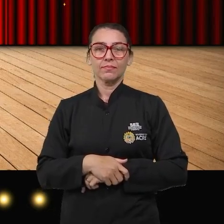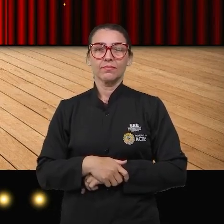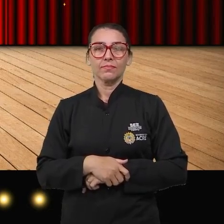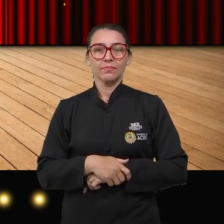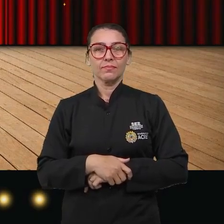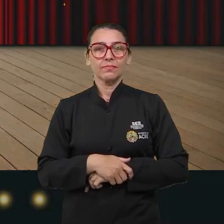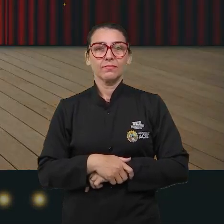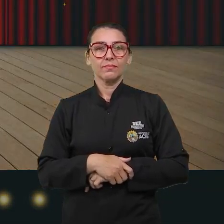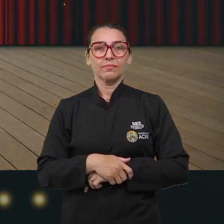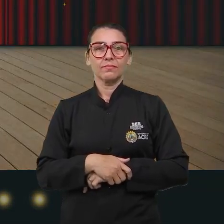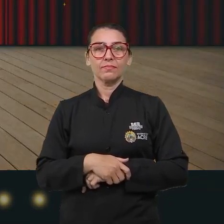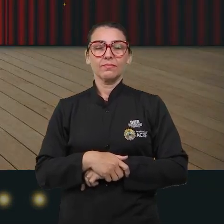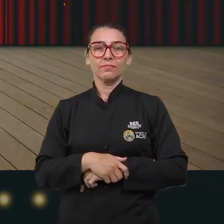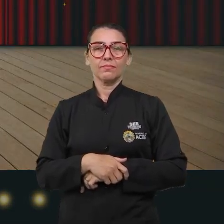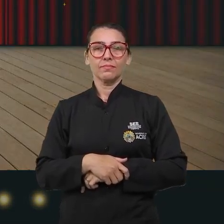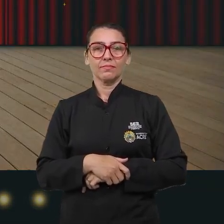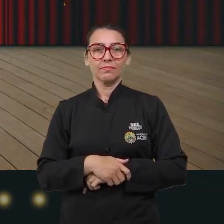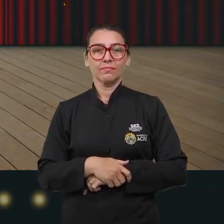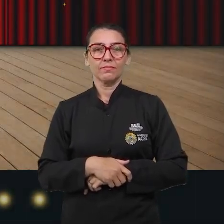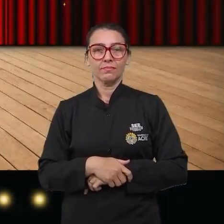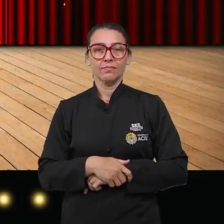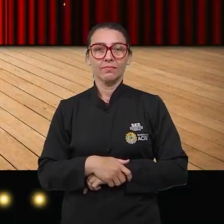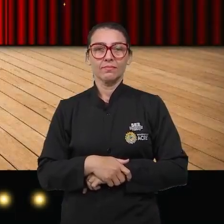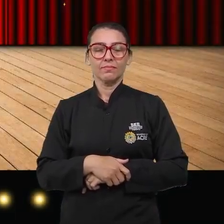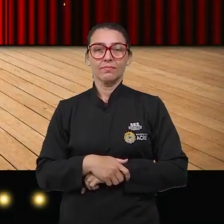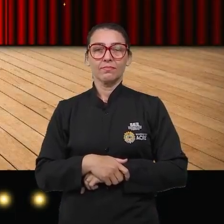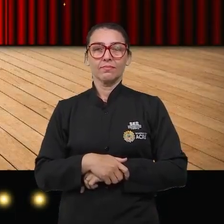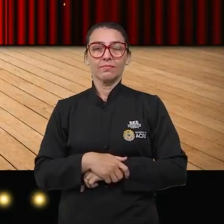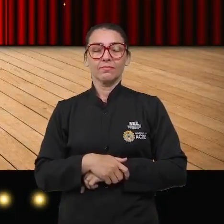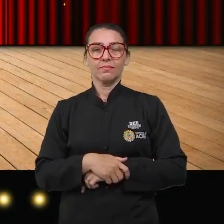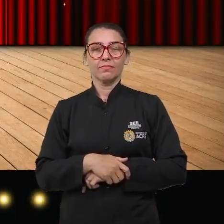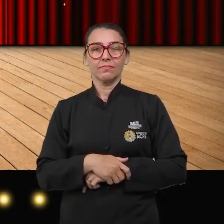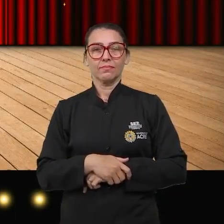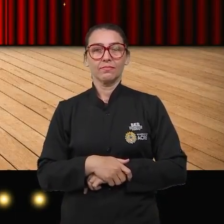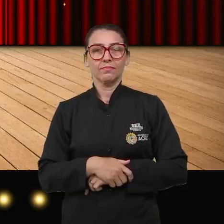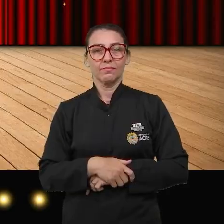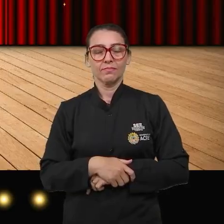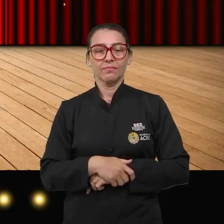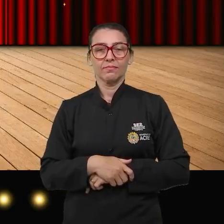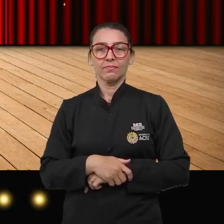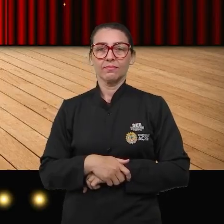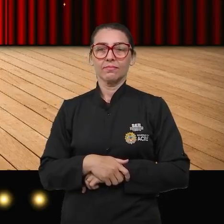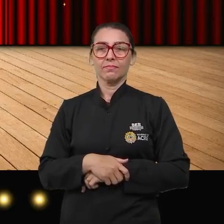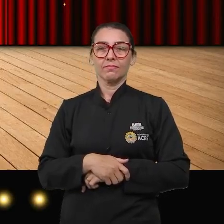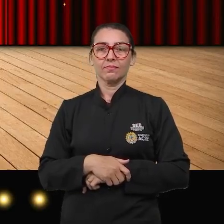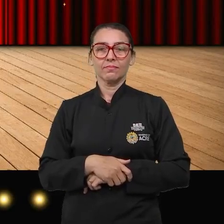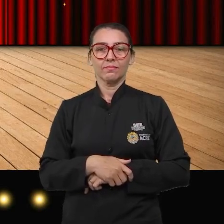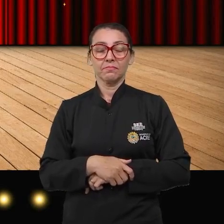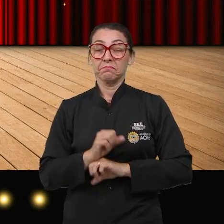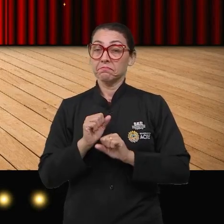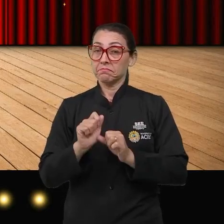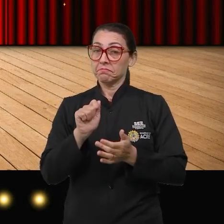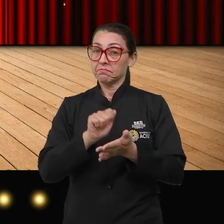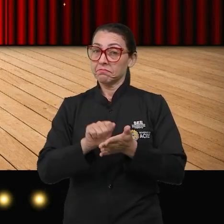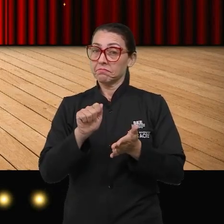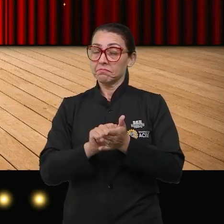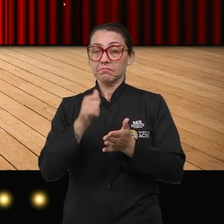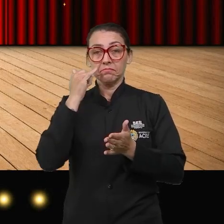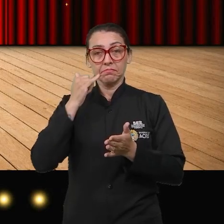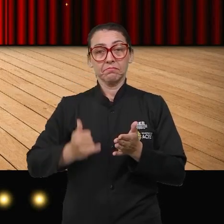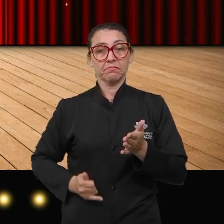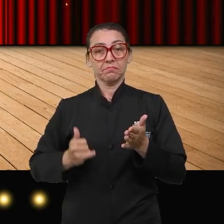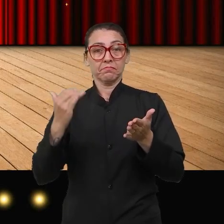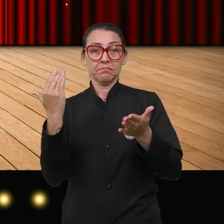ter acertado, ter feito aí corretamente essa questão. Lembrando que você pode anotar no seu celular, no